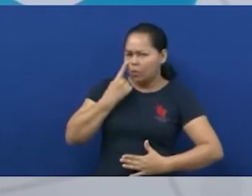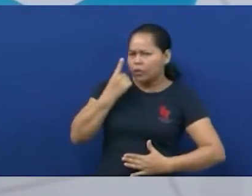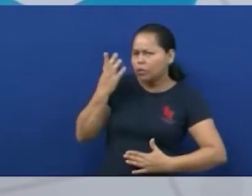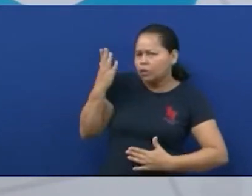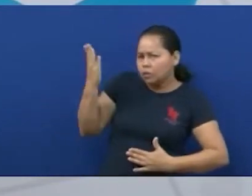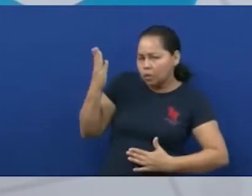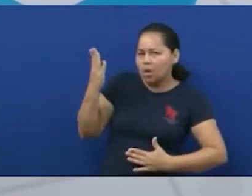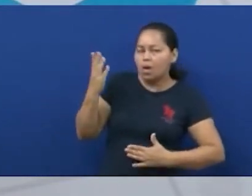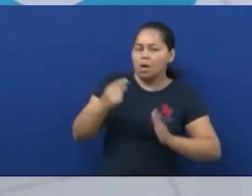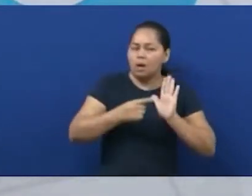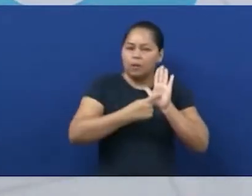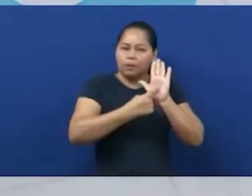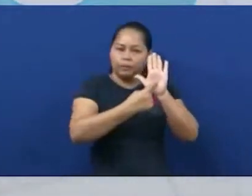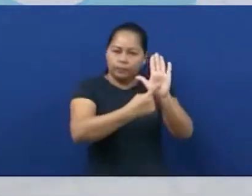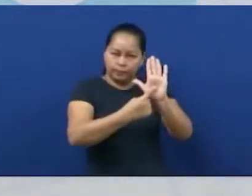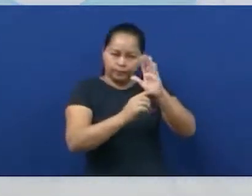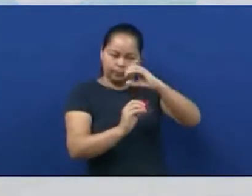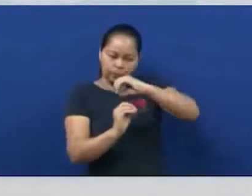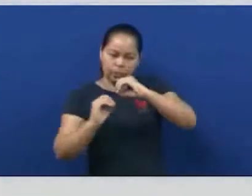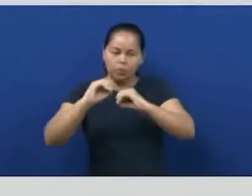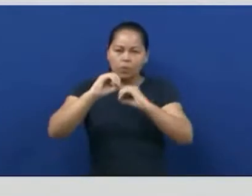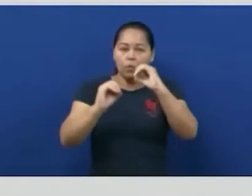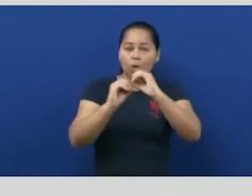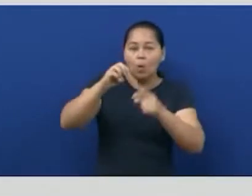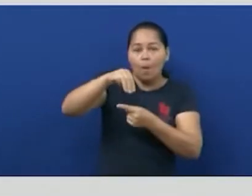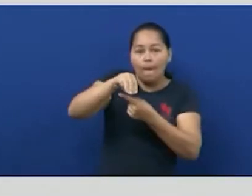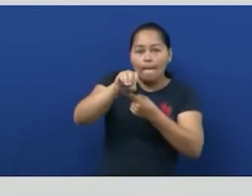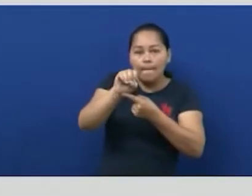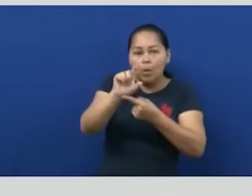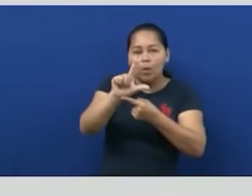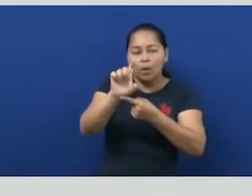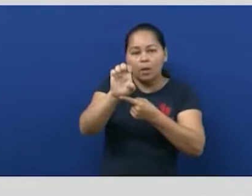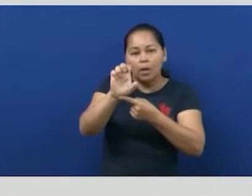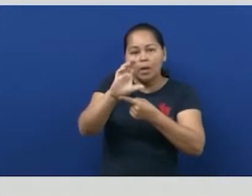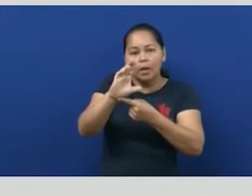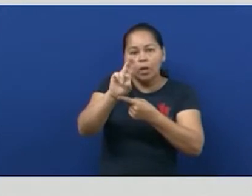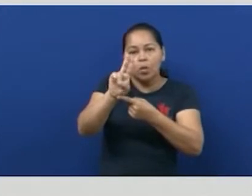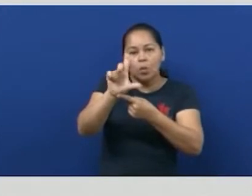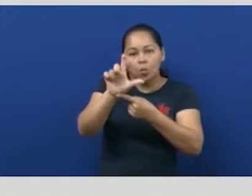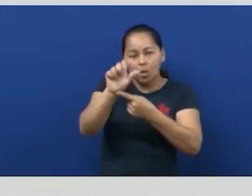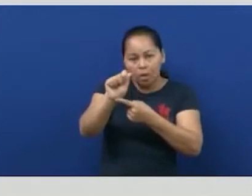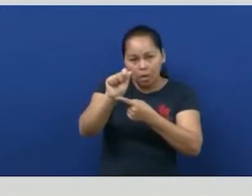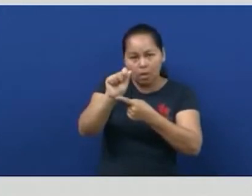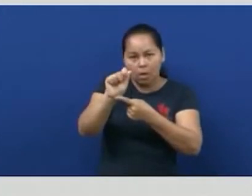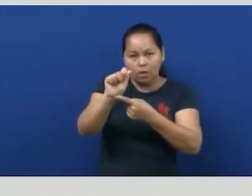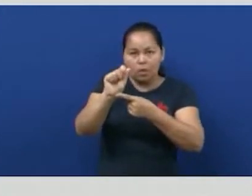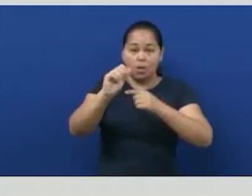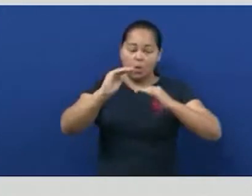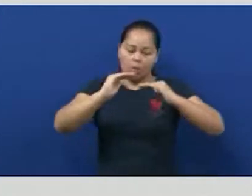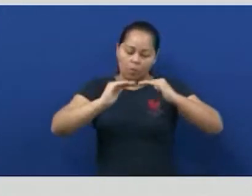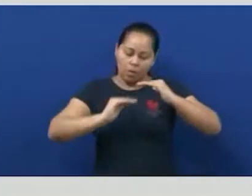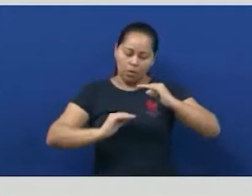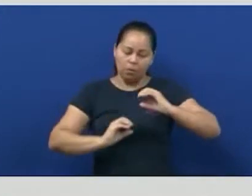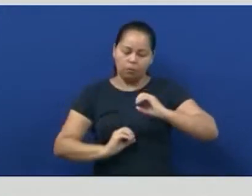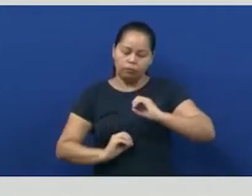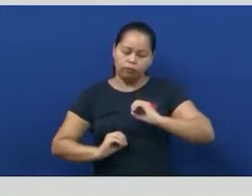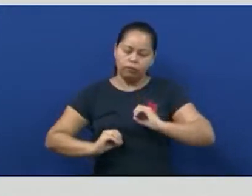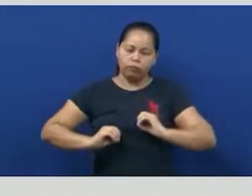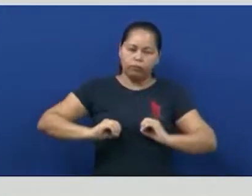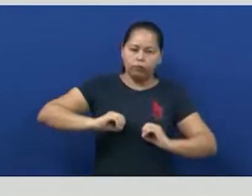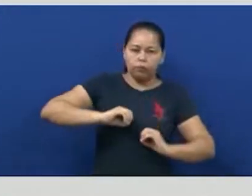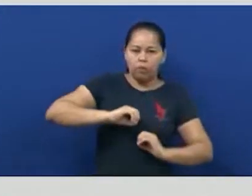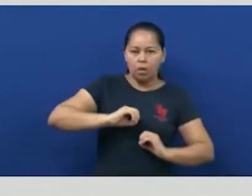uma demonstração das moléculas. Quando a temperatura está baixa, as moléculas elas estão mais